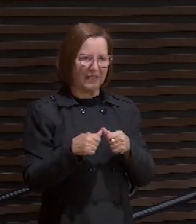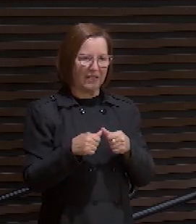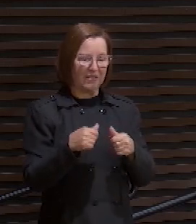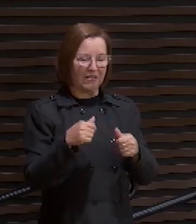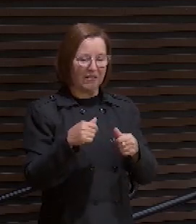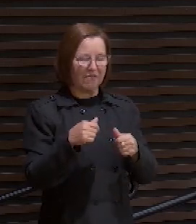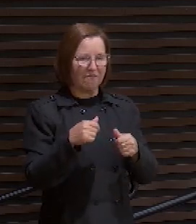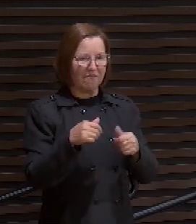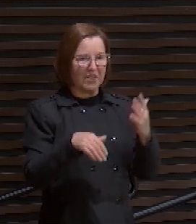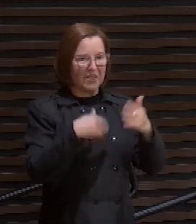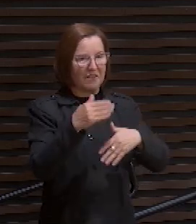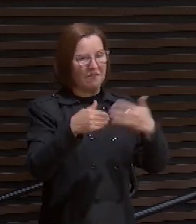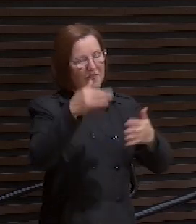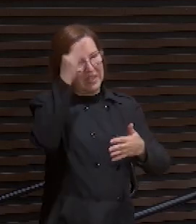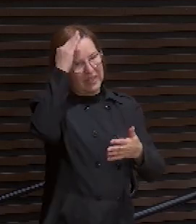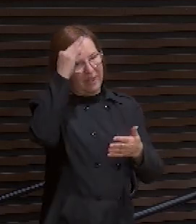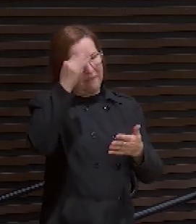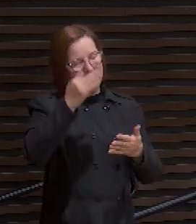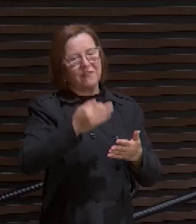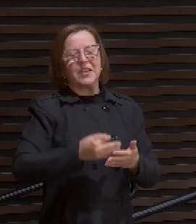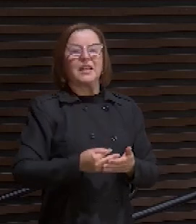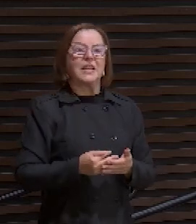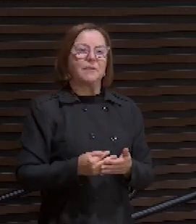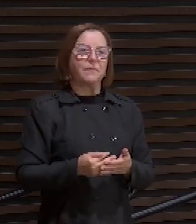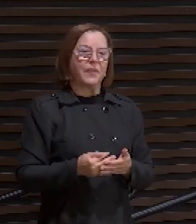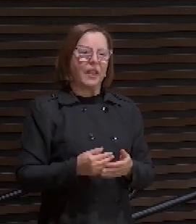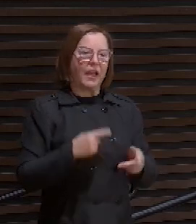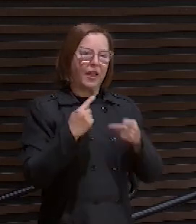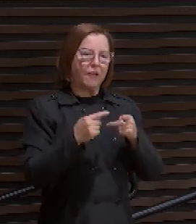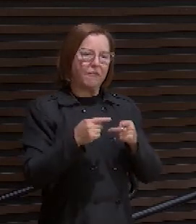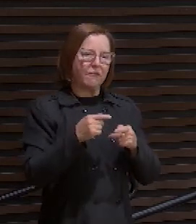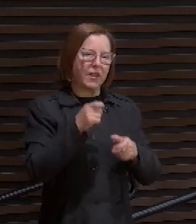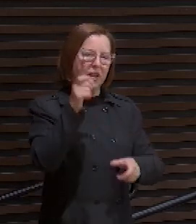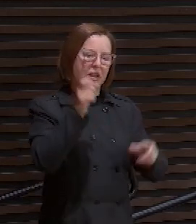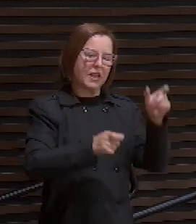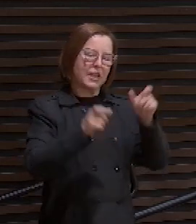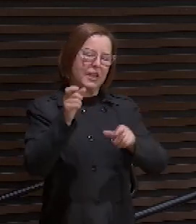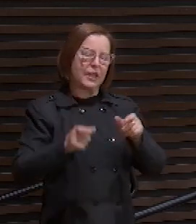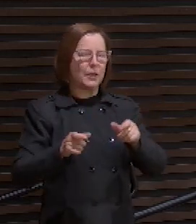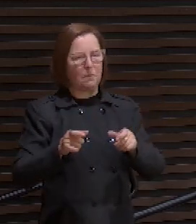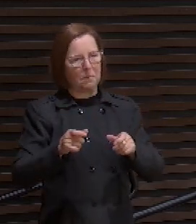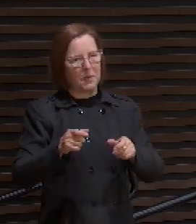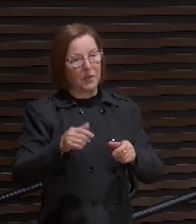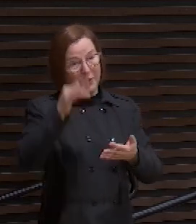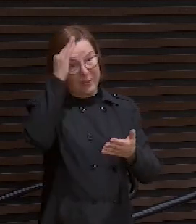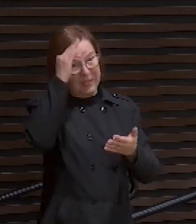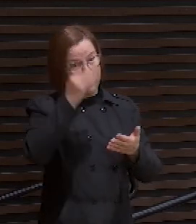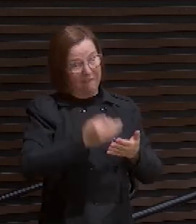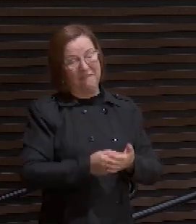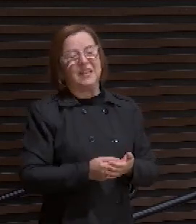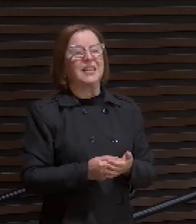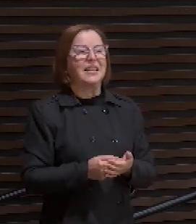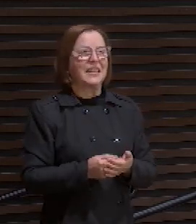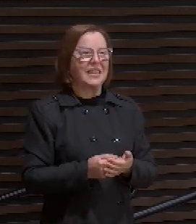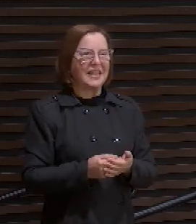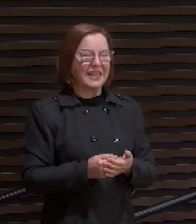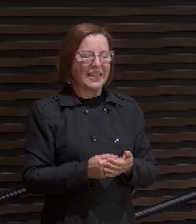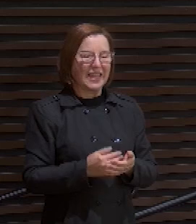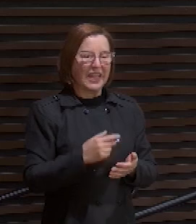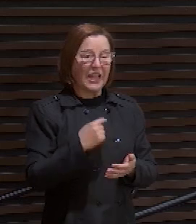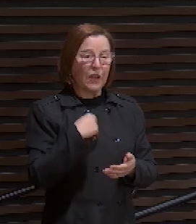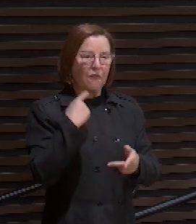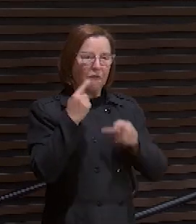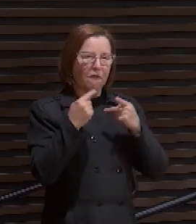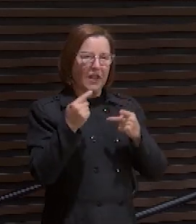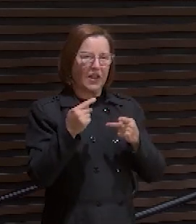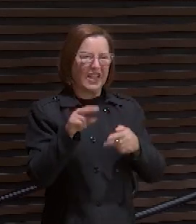Muitos chamam de galeria dos heróis da fé, mas eu chamo a galeria dos mendigos da graça, que andavam